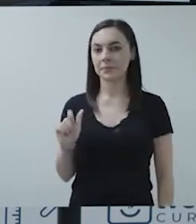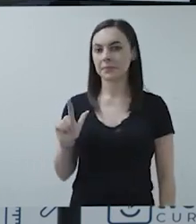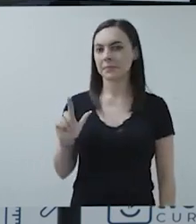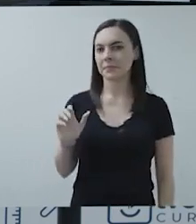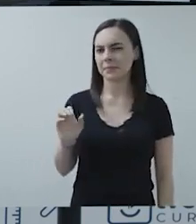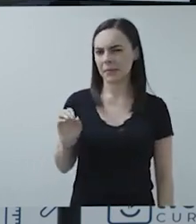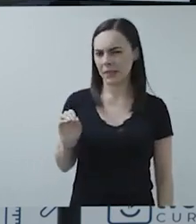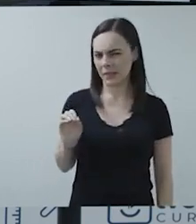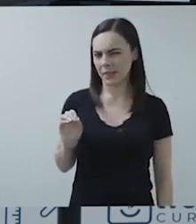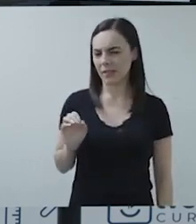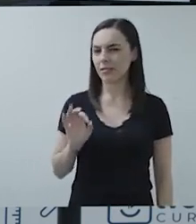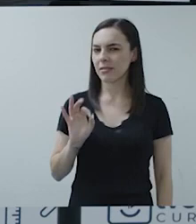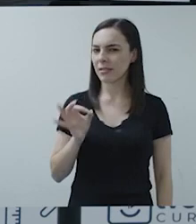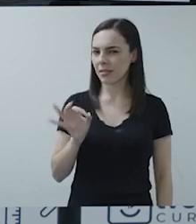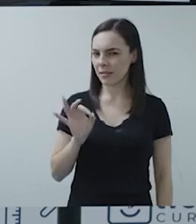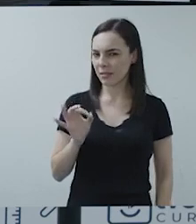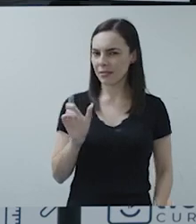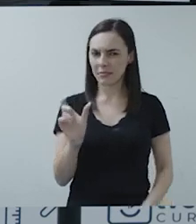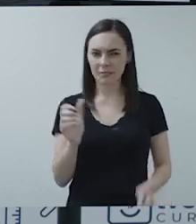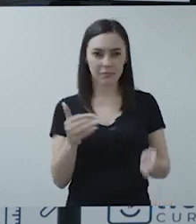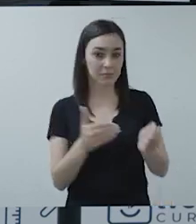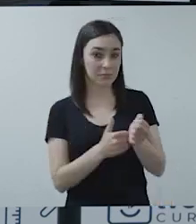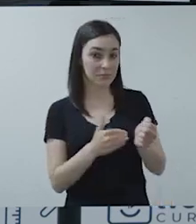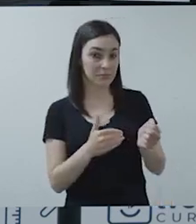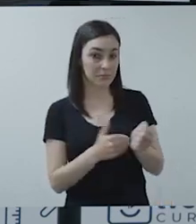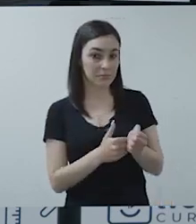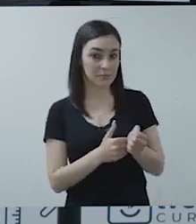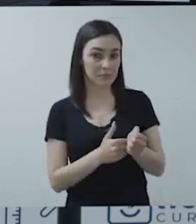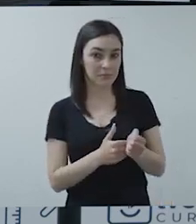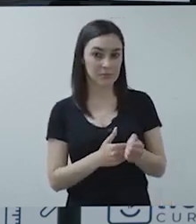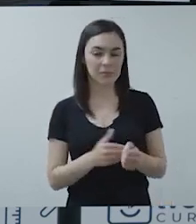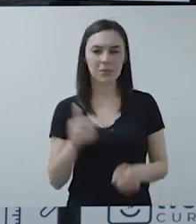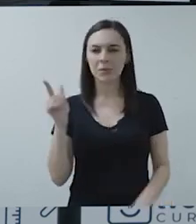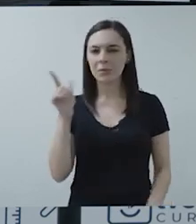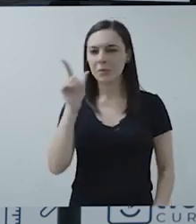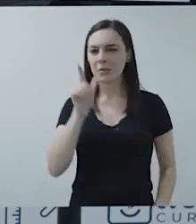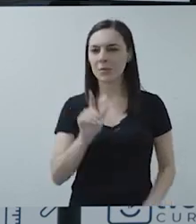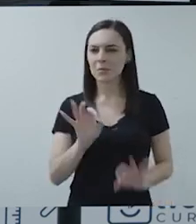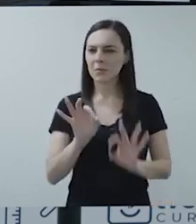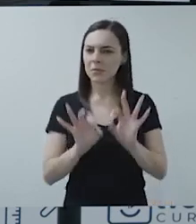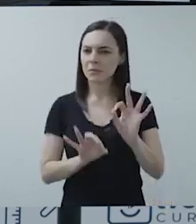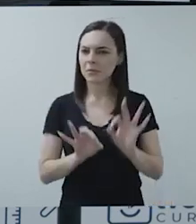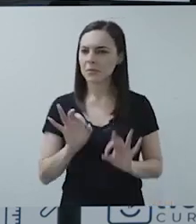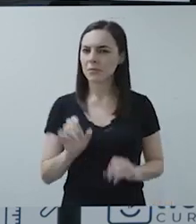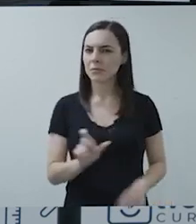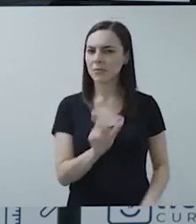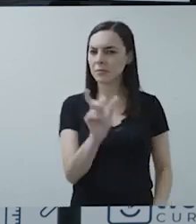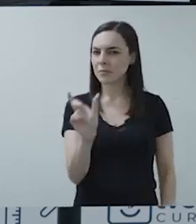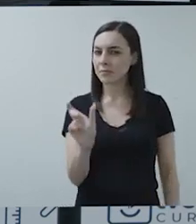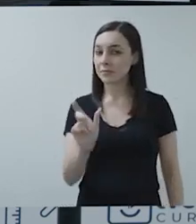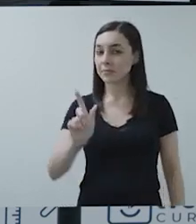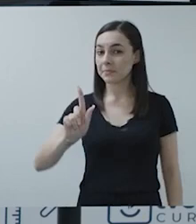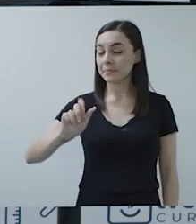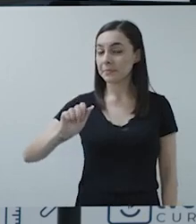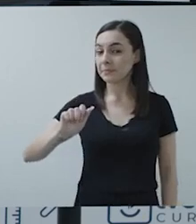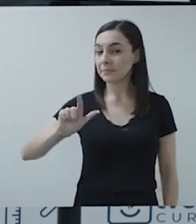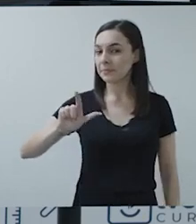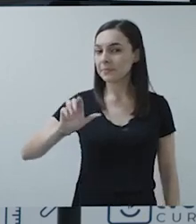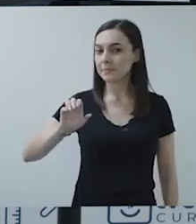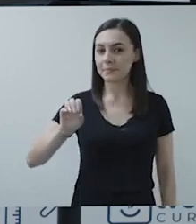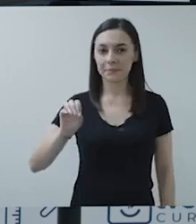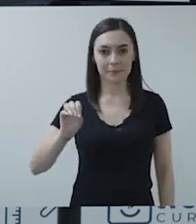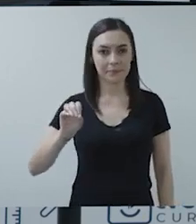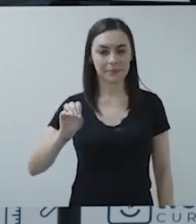galo. Será que é essa a palavra secreta? Será que conseguimos construir aqui a palavra